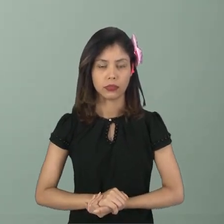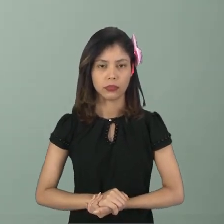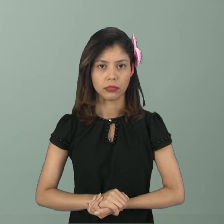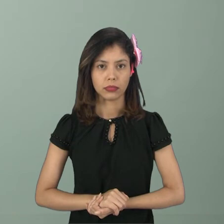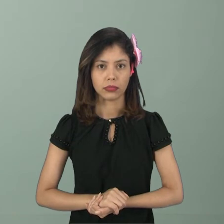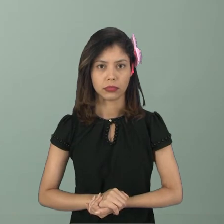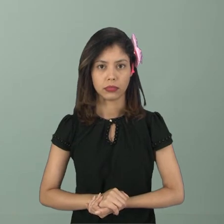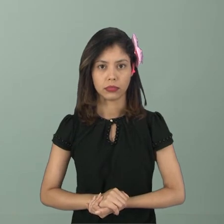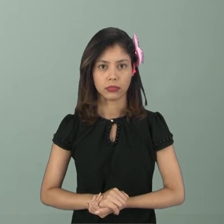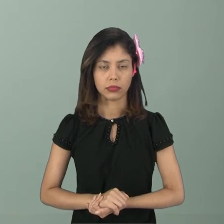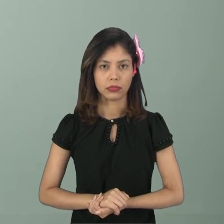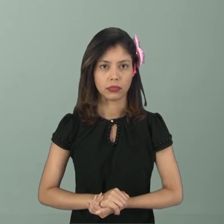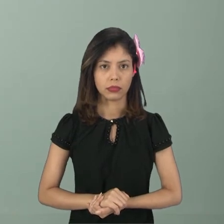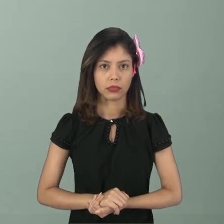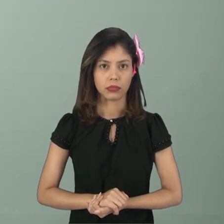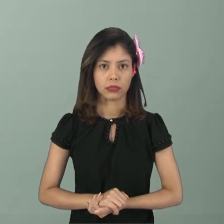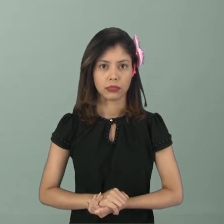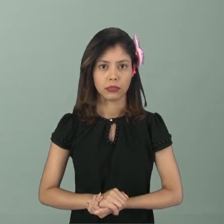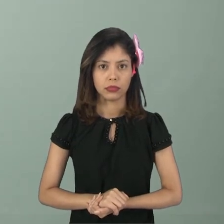Através